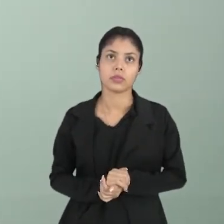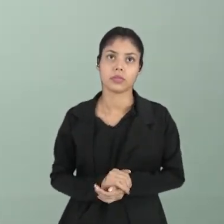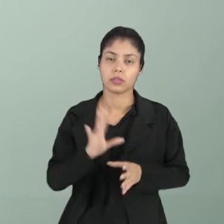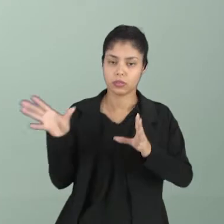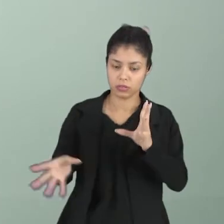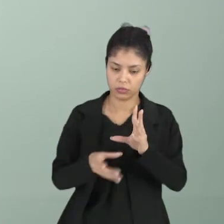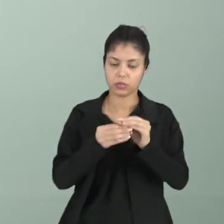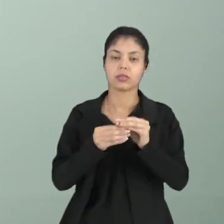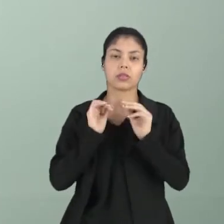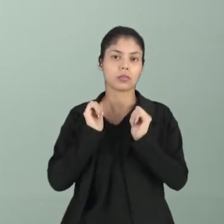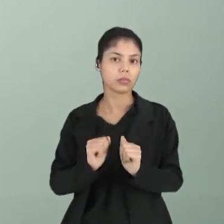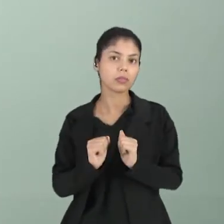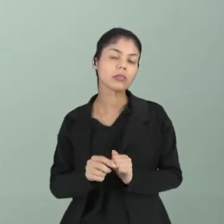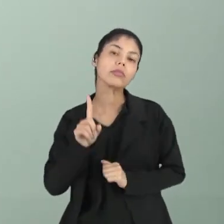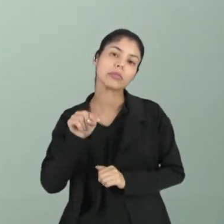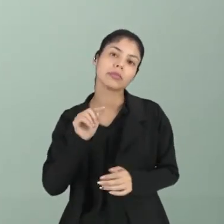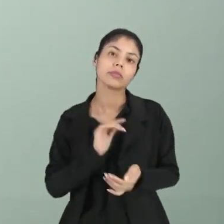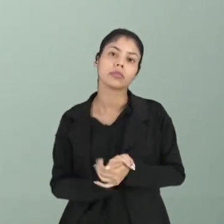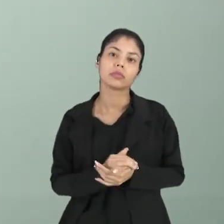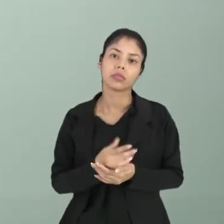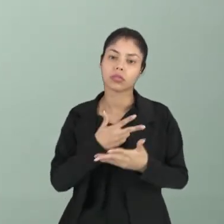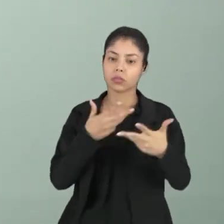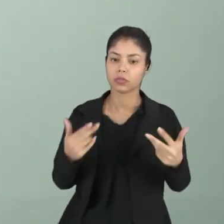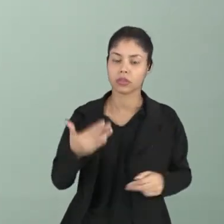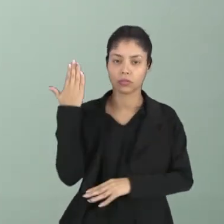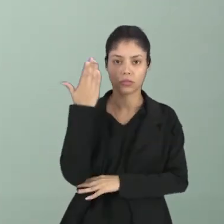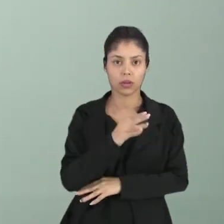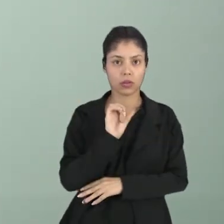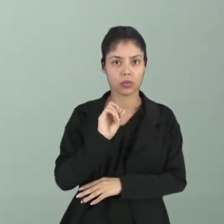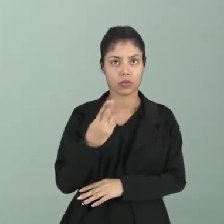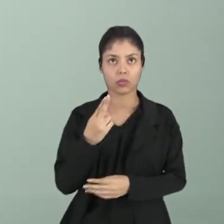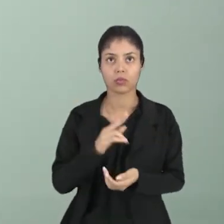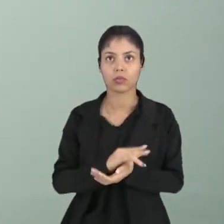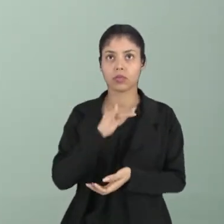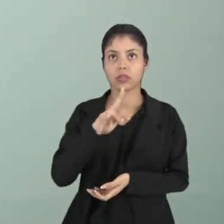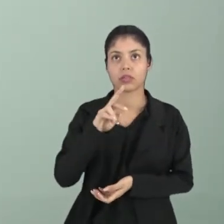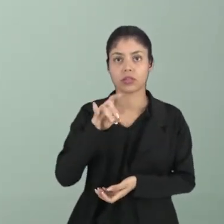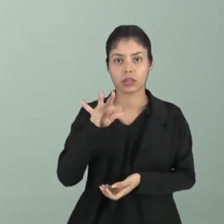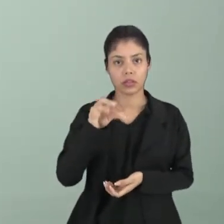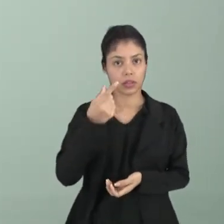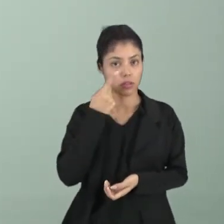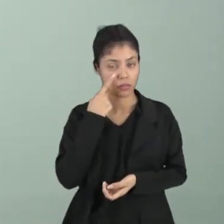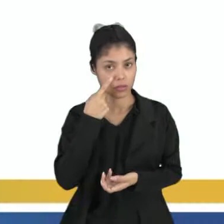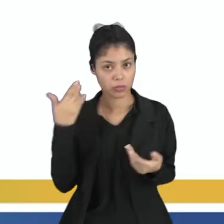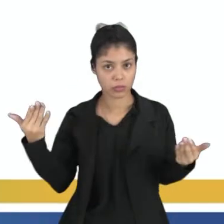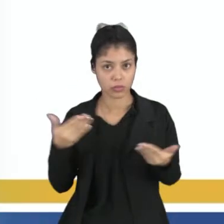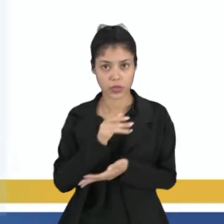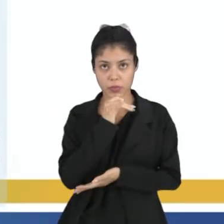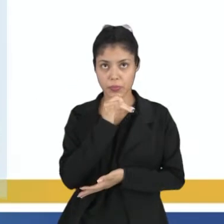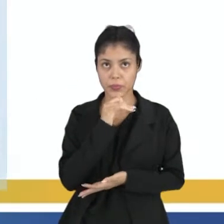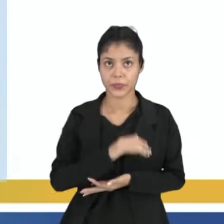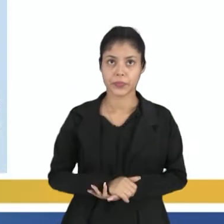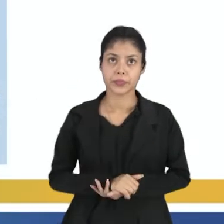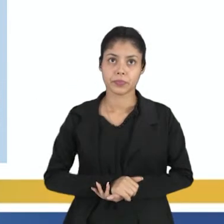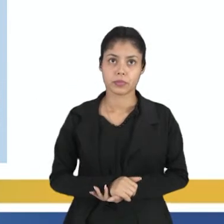seu complemento, que pode ser ou objeto direto ou objeto indireto. Vejamos agora os